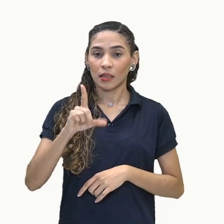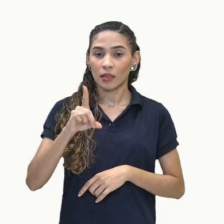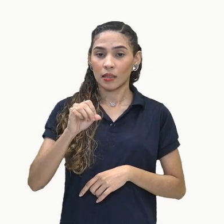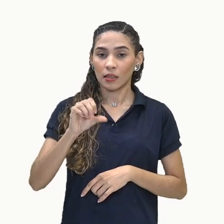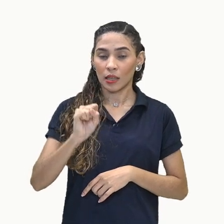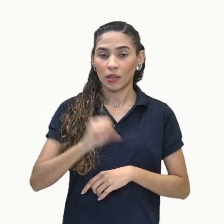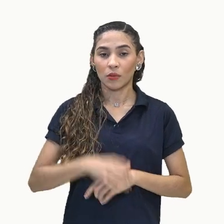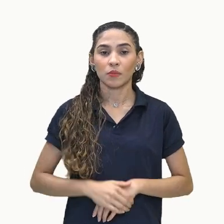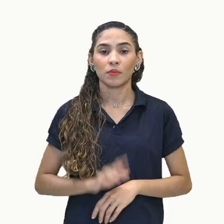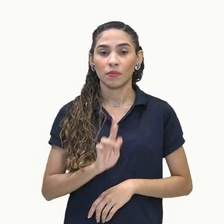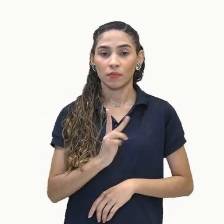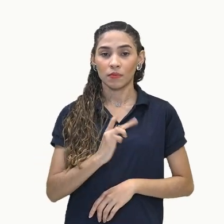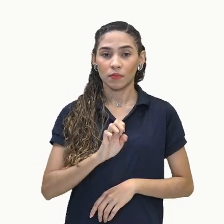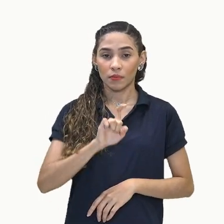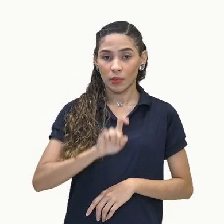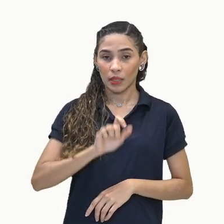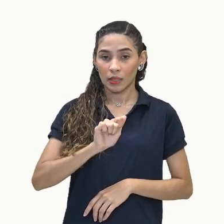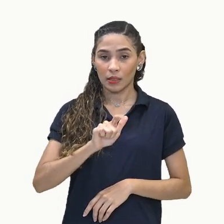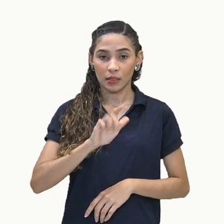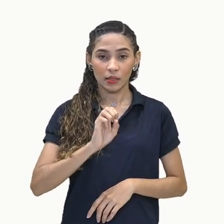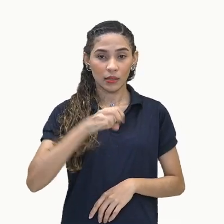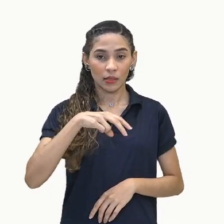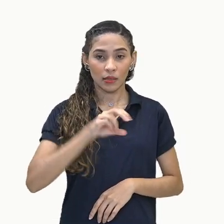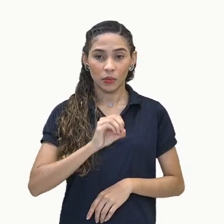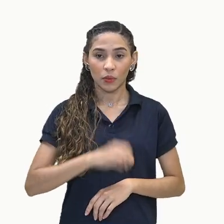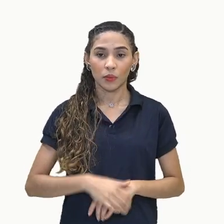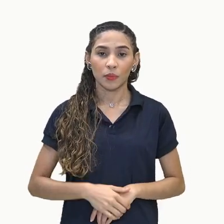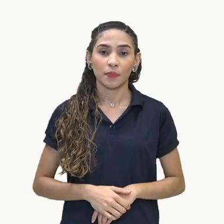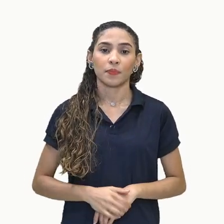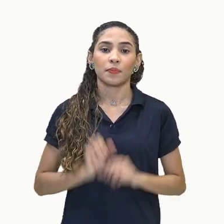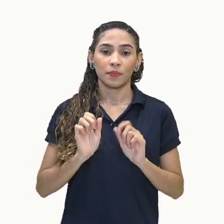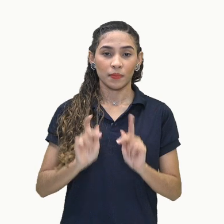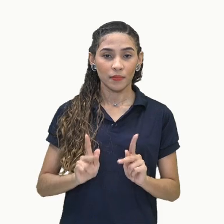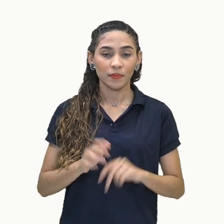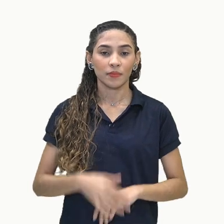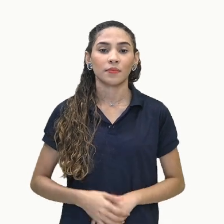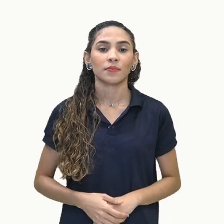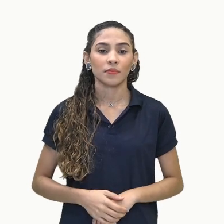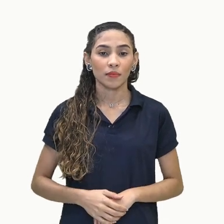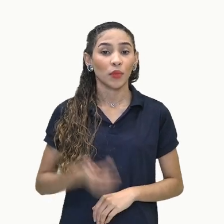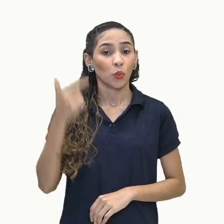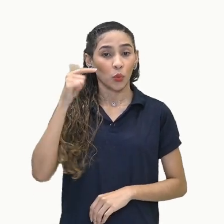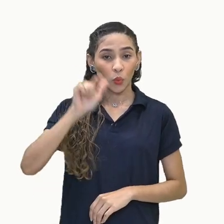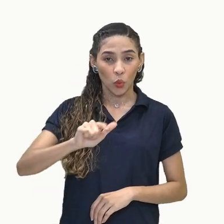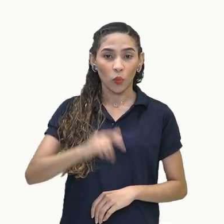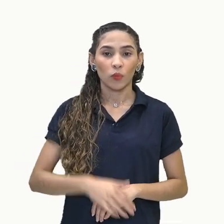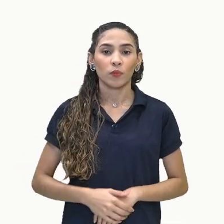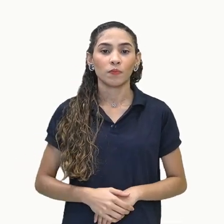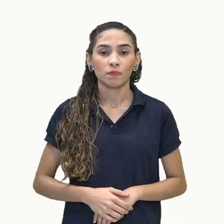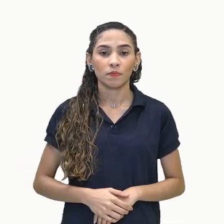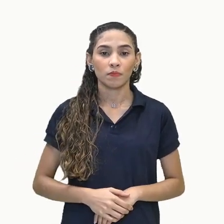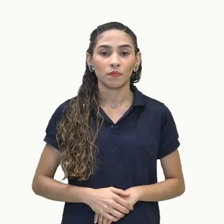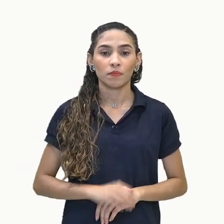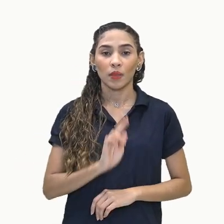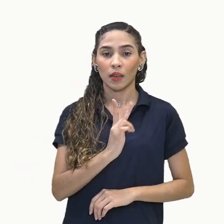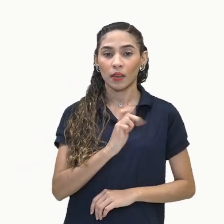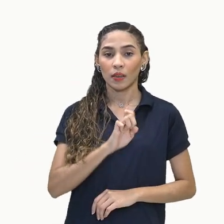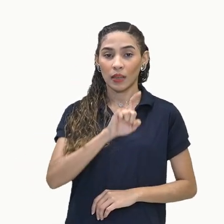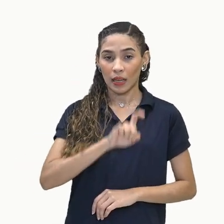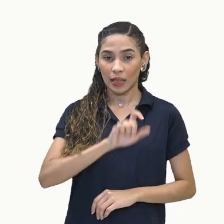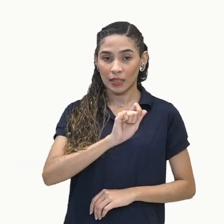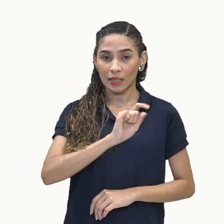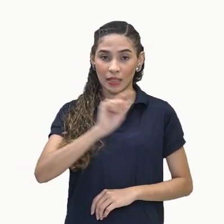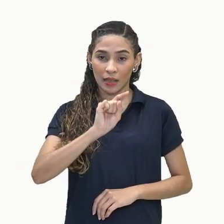o hexágono. Tudo bem? Então, novamente, aqui o nosso prefixo, ó,